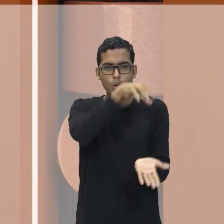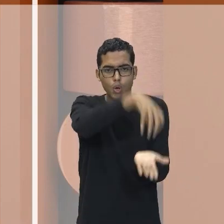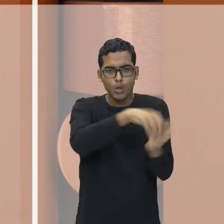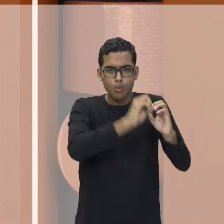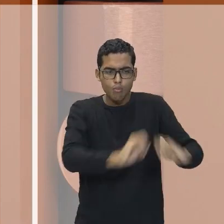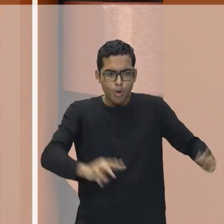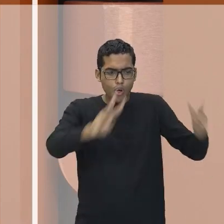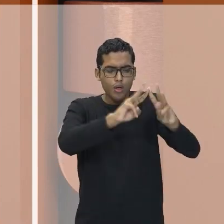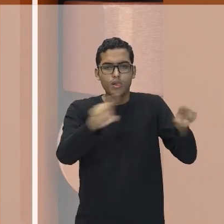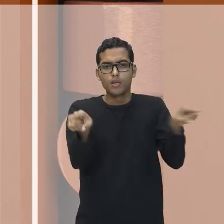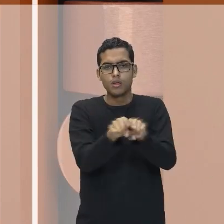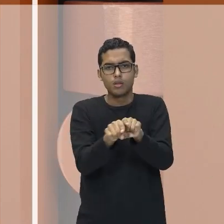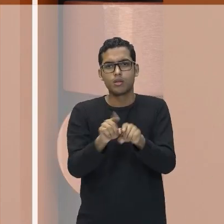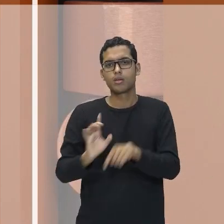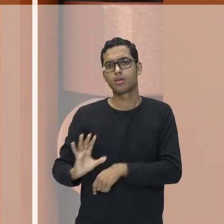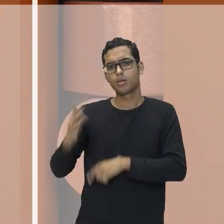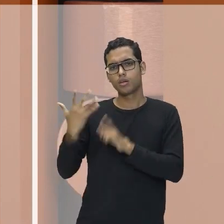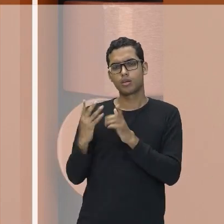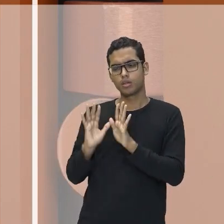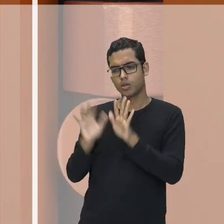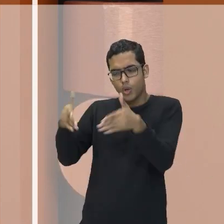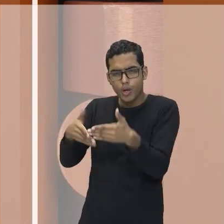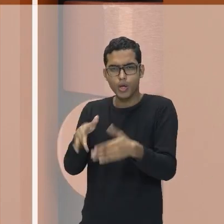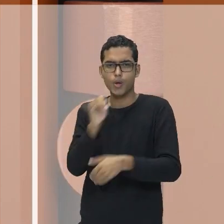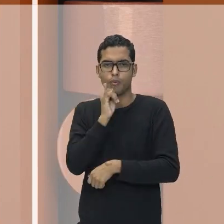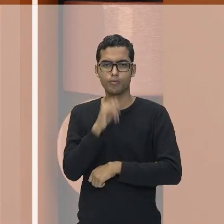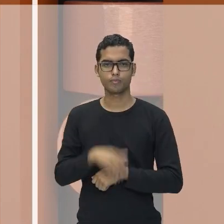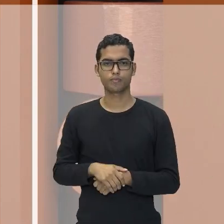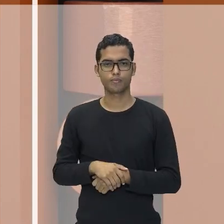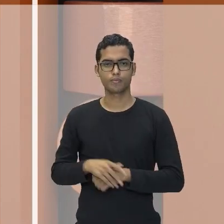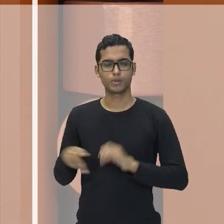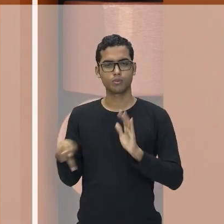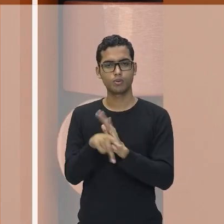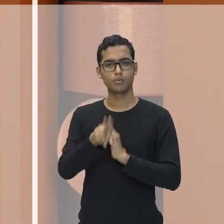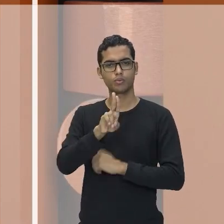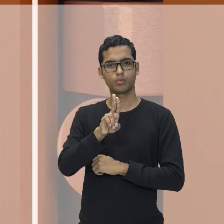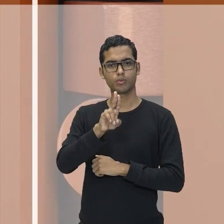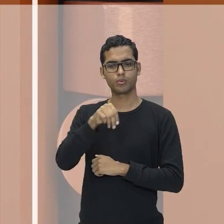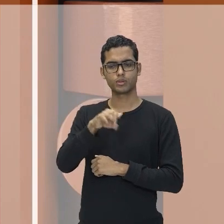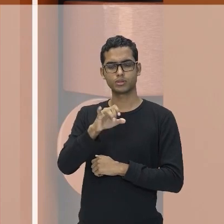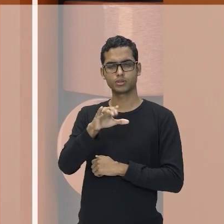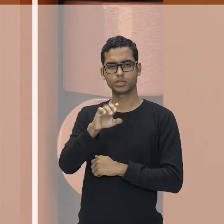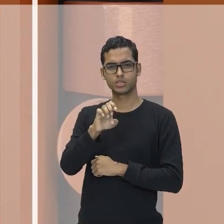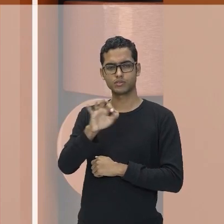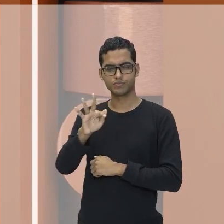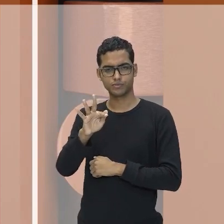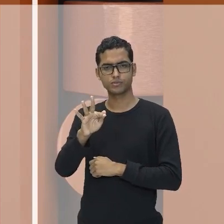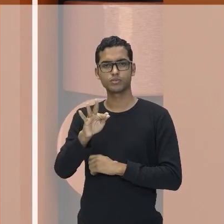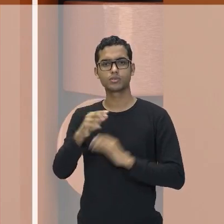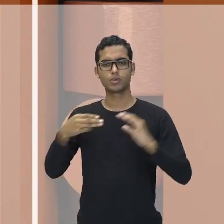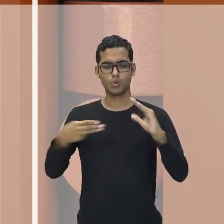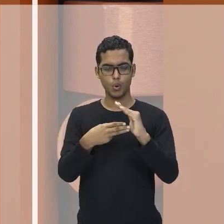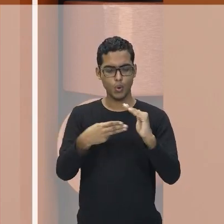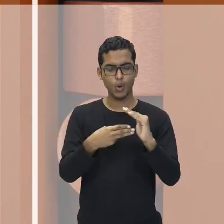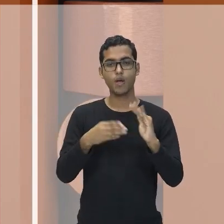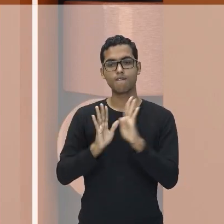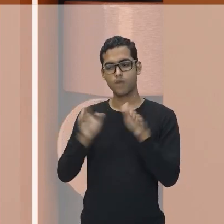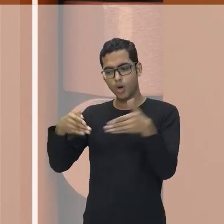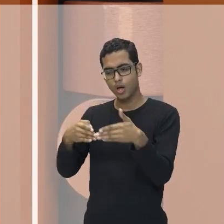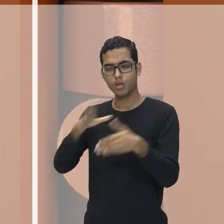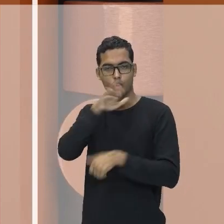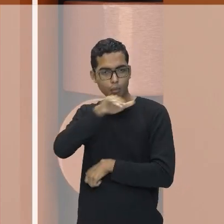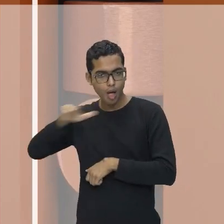lidam com situações específicas, como, por exemplo, a própria Unicef, que é um instituto voltado ali para a infância, e